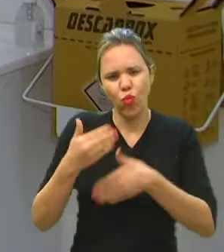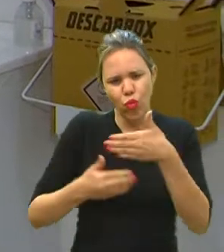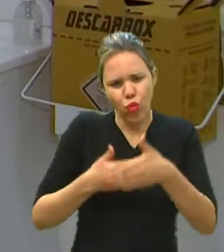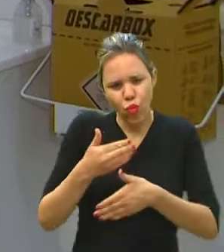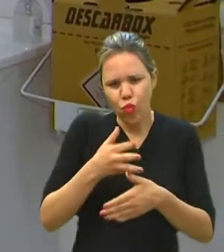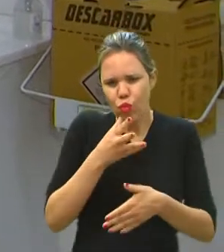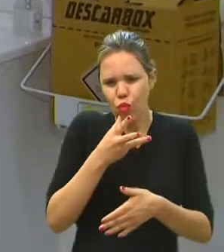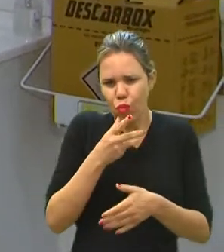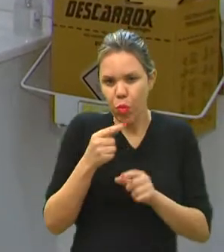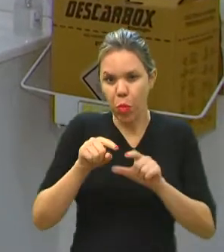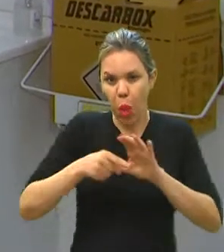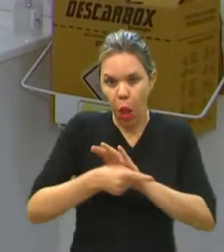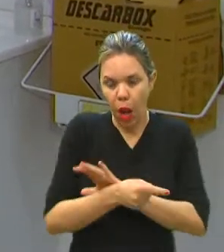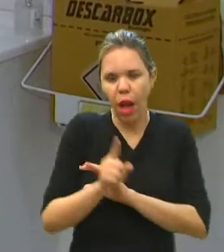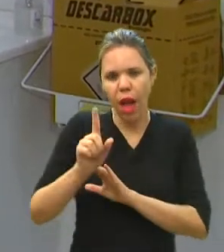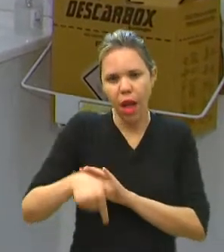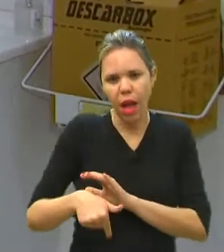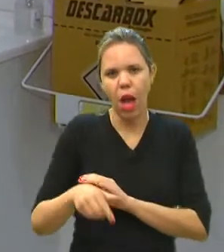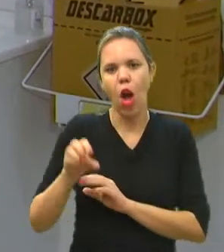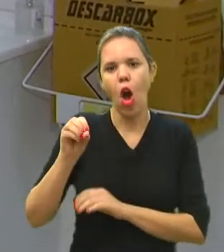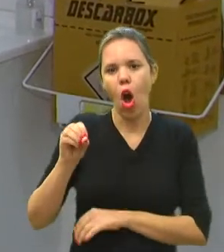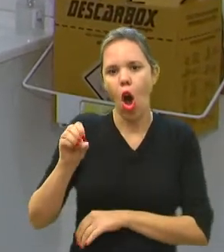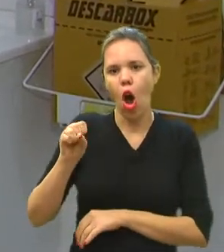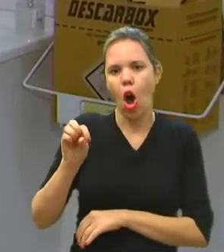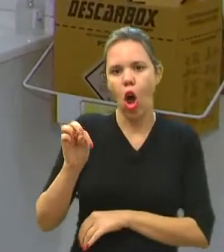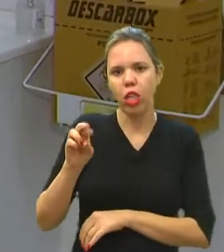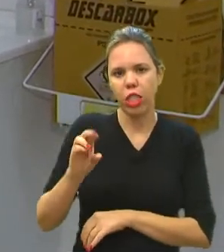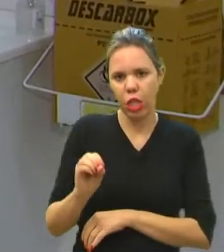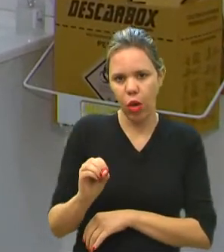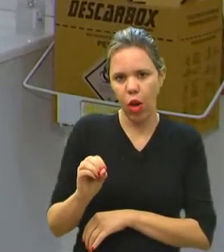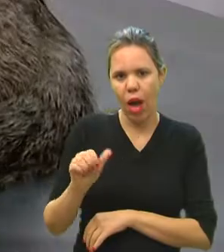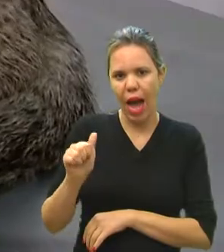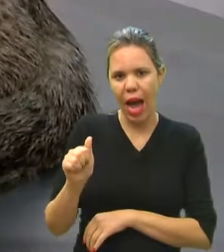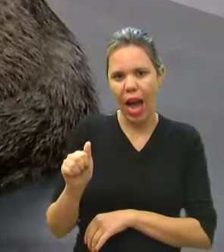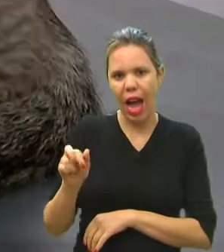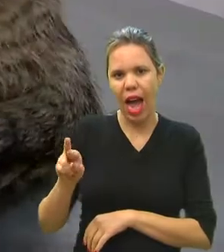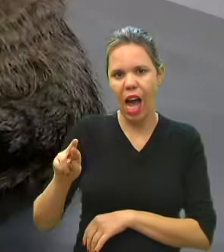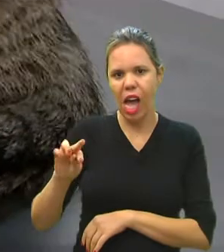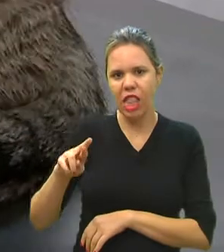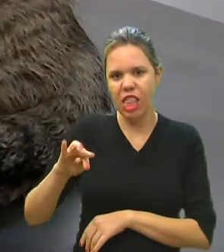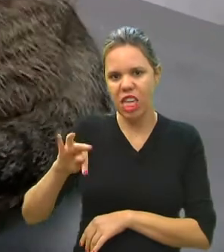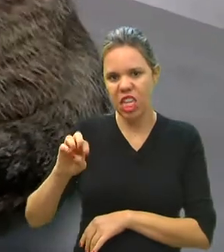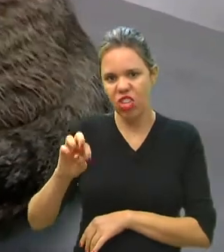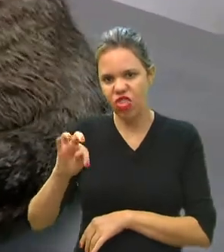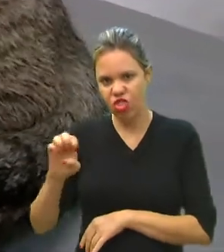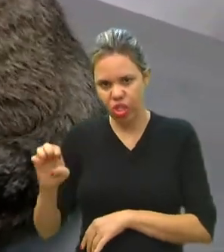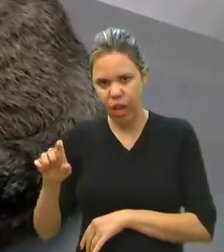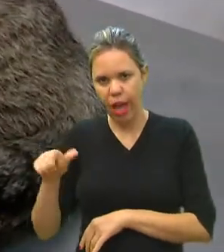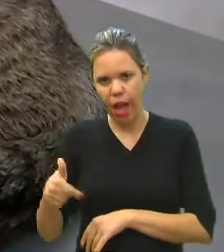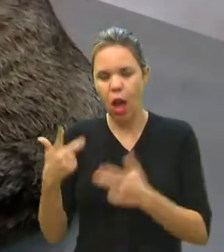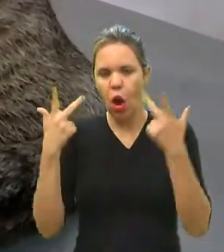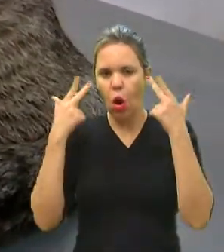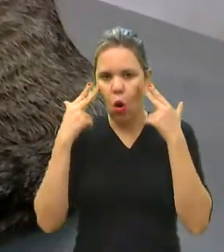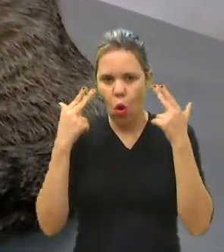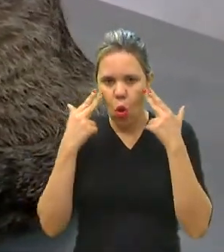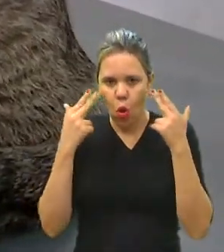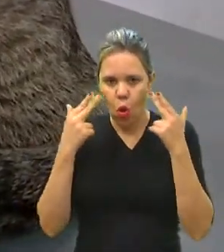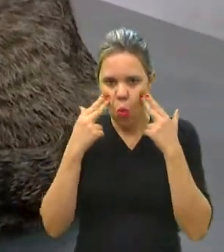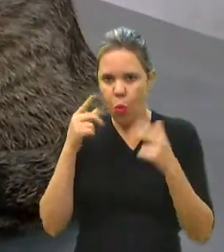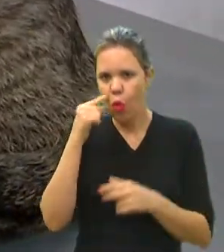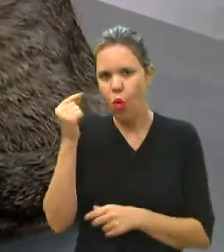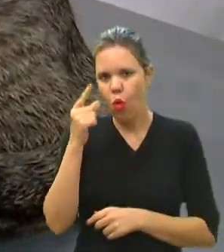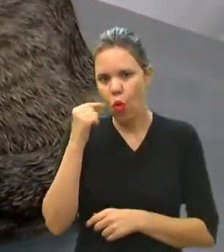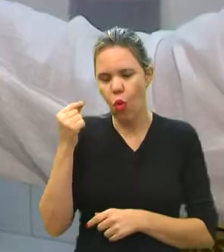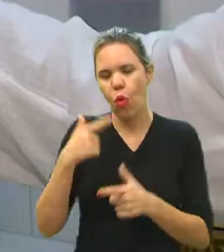uma doença lenta e progressiva. Assim é a osteoartrite, conhecida também como artrose e que é bastante comum